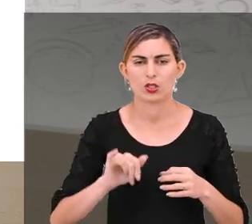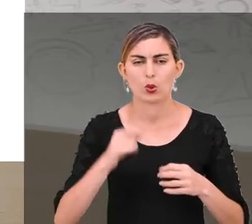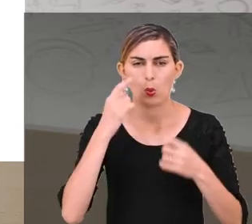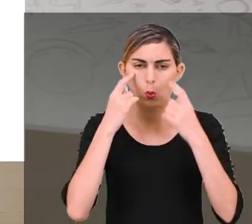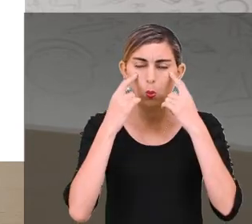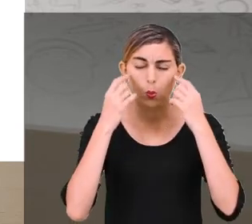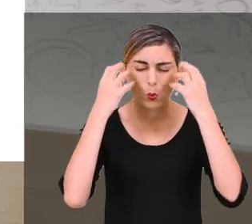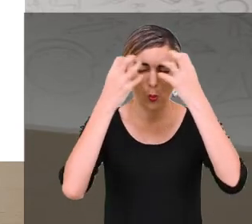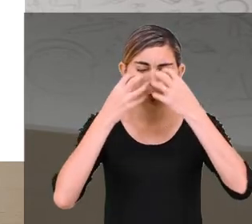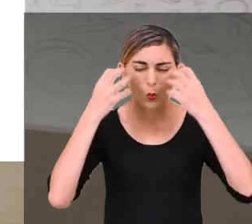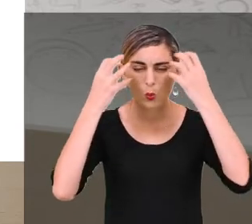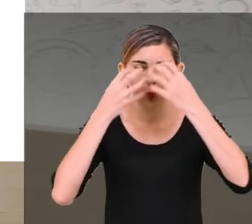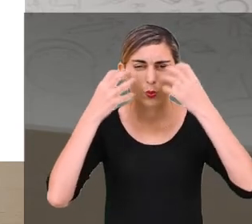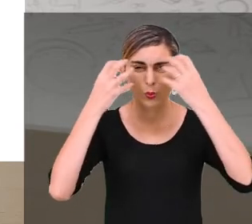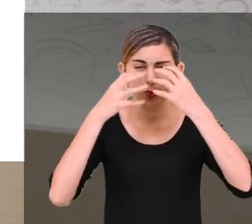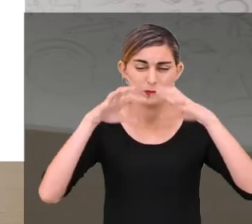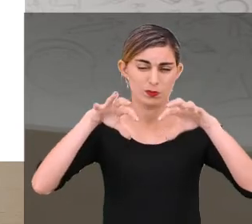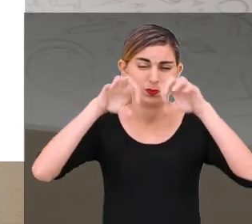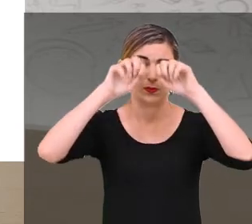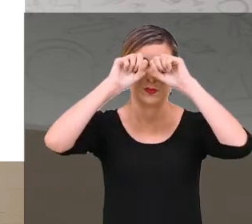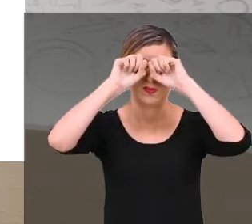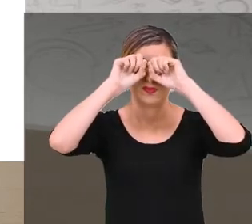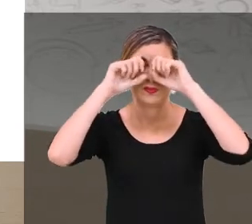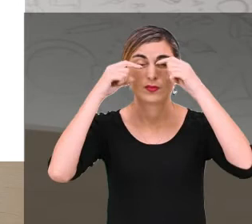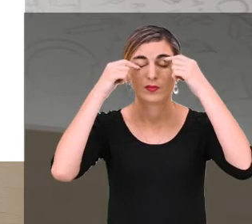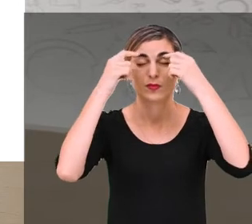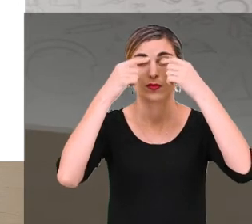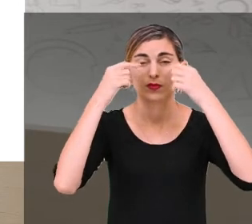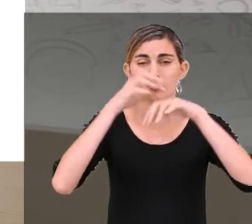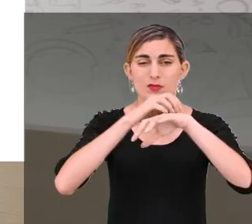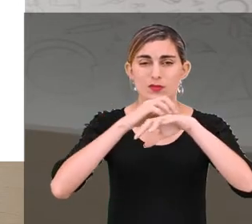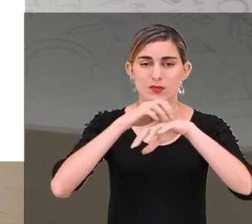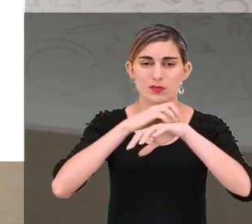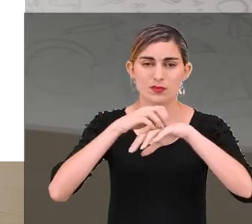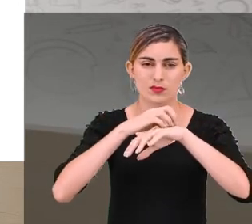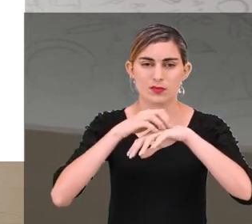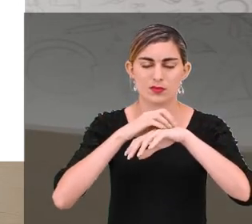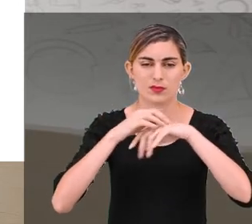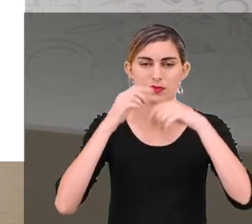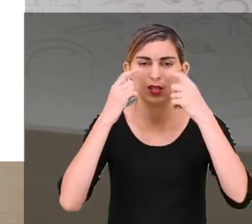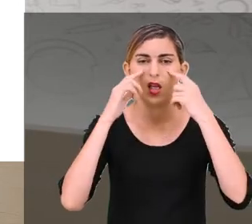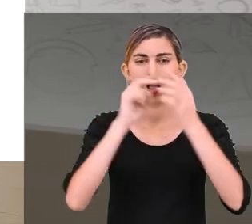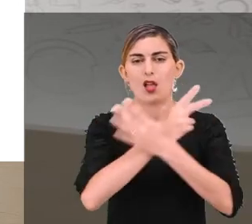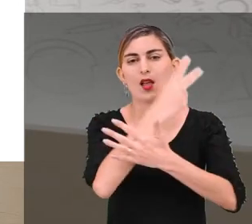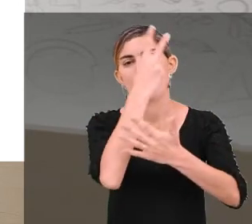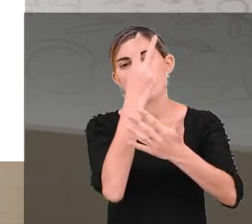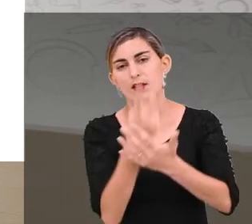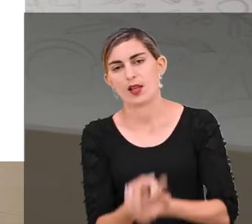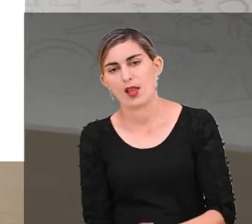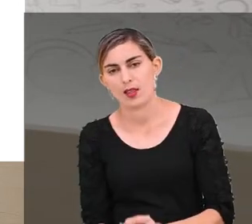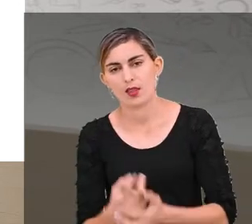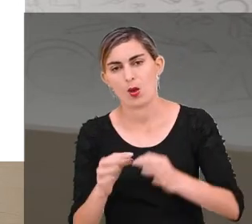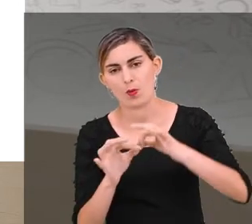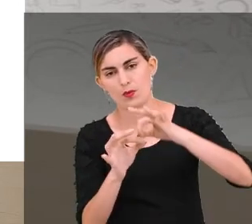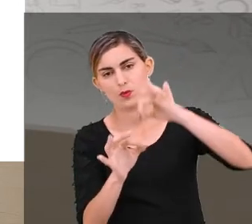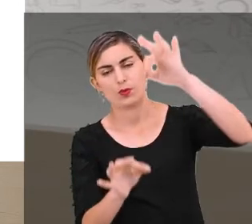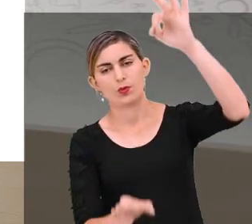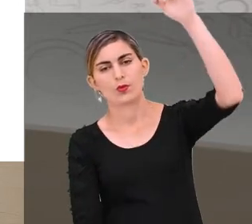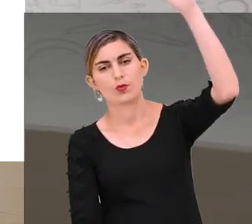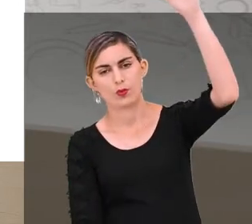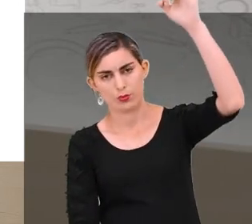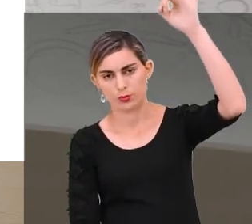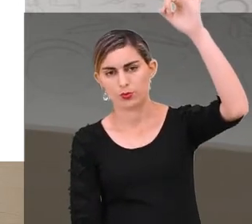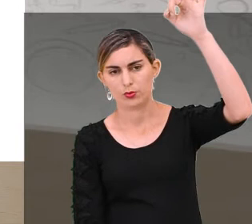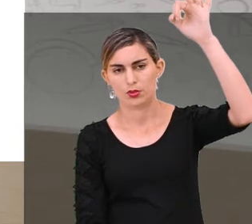volantes que podem acometer os olhos desses trabalhadores. A queda em desnível, ou seja, a uma